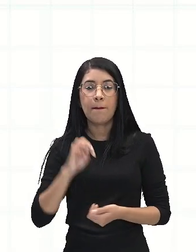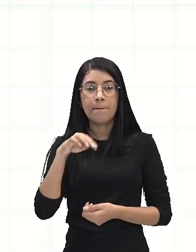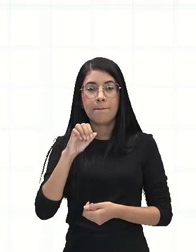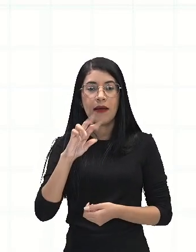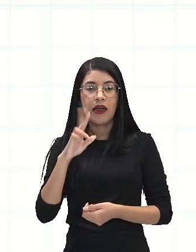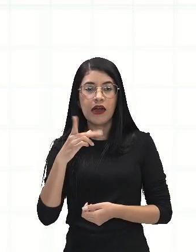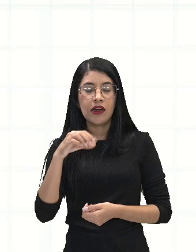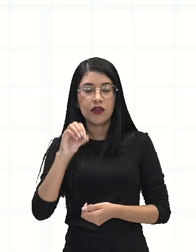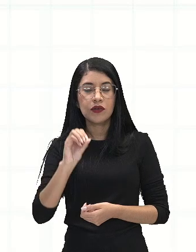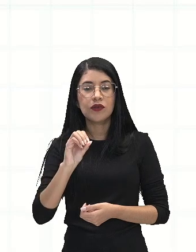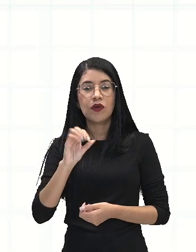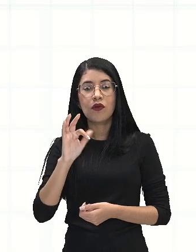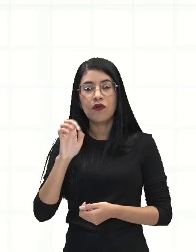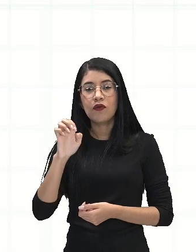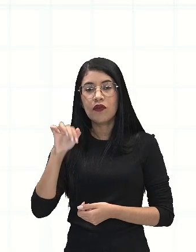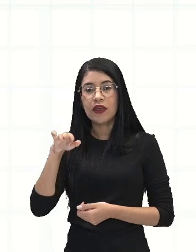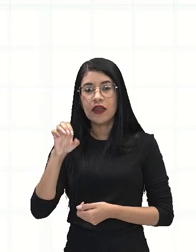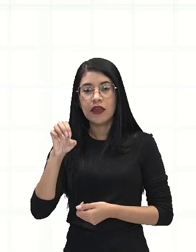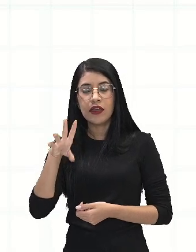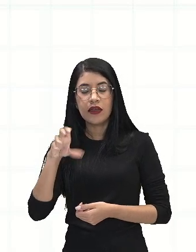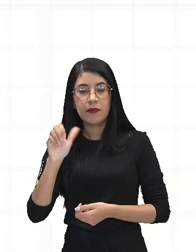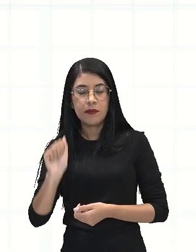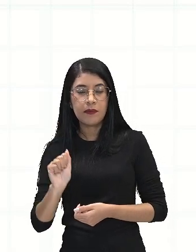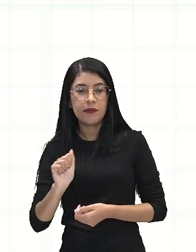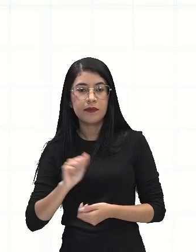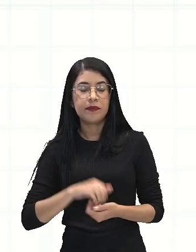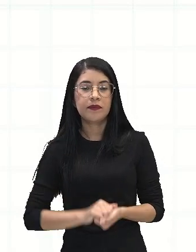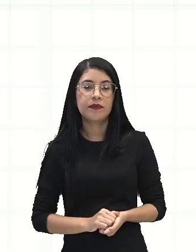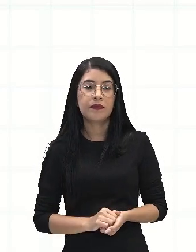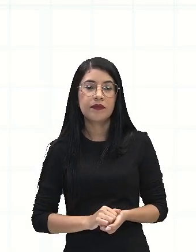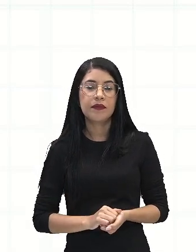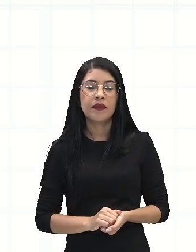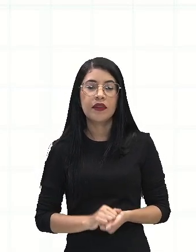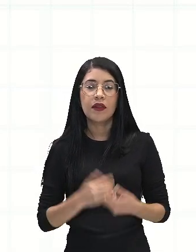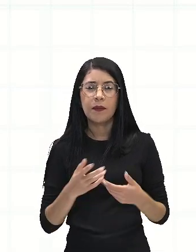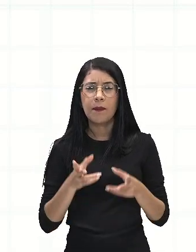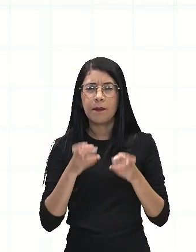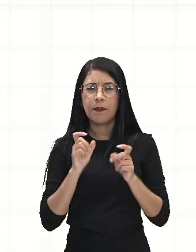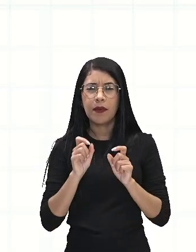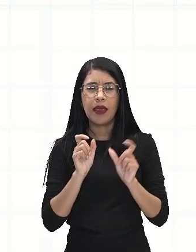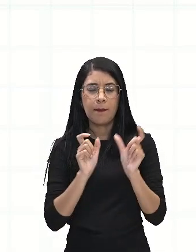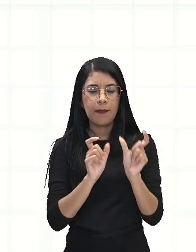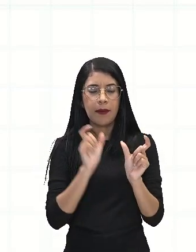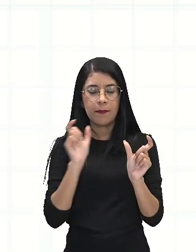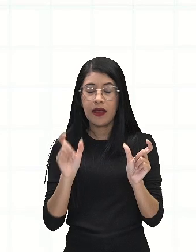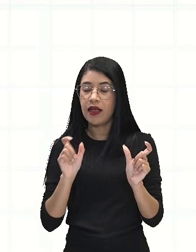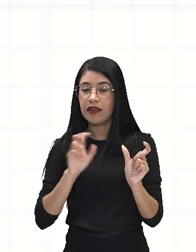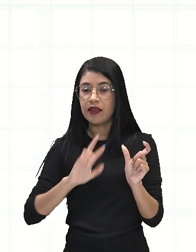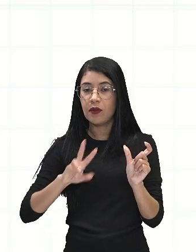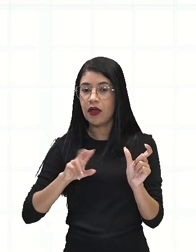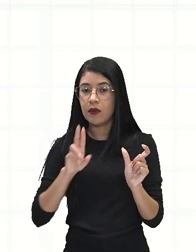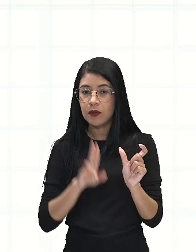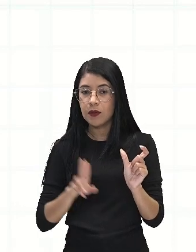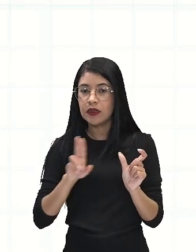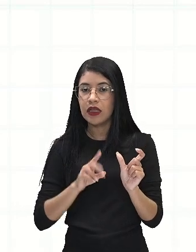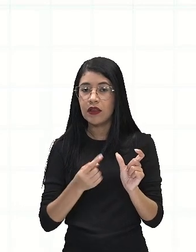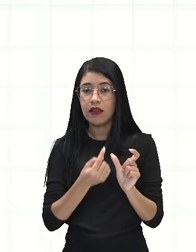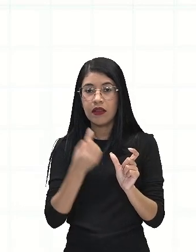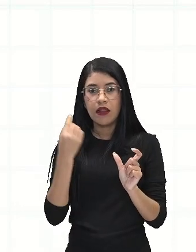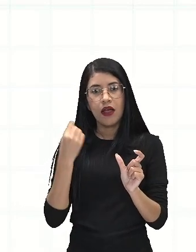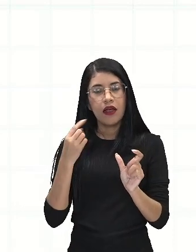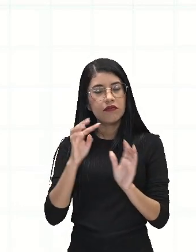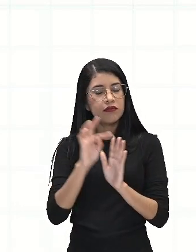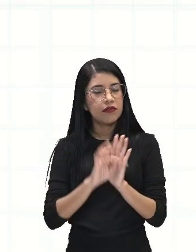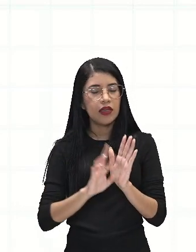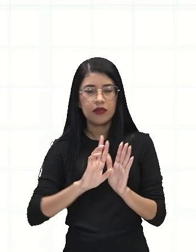jacaré, macho, a jacaré, fêmea. E observem que essas palavras não foram utilizadas lá no